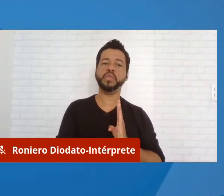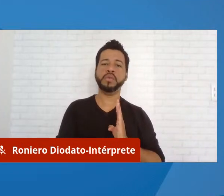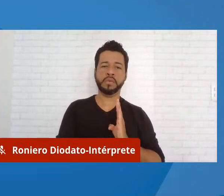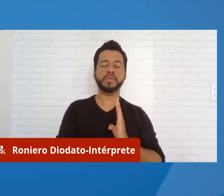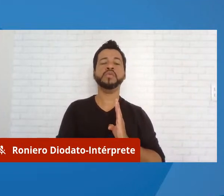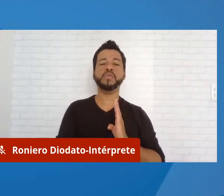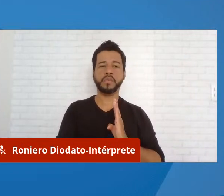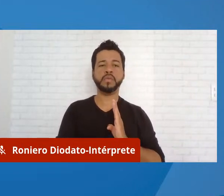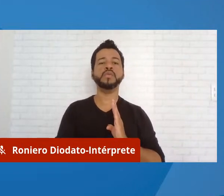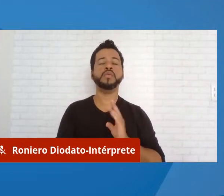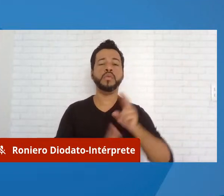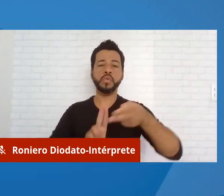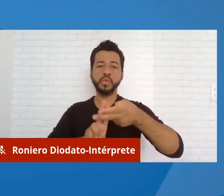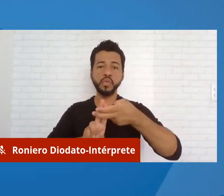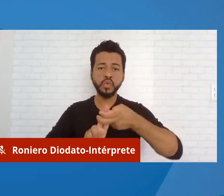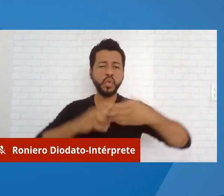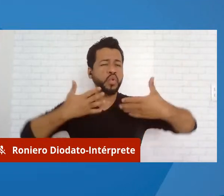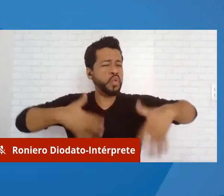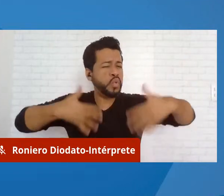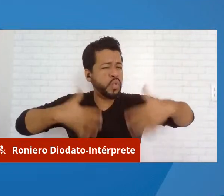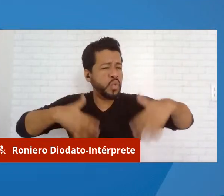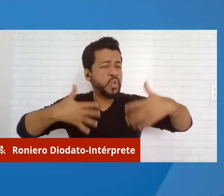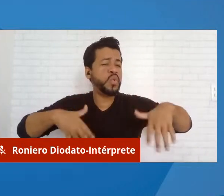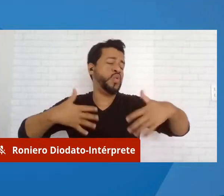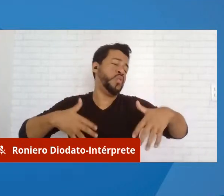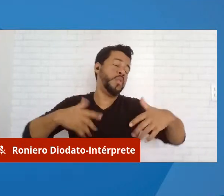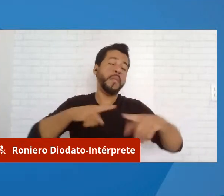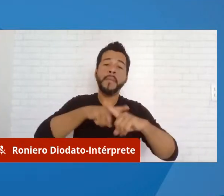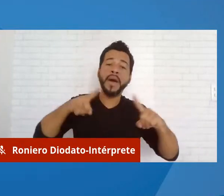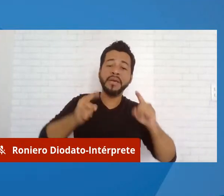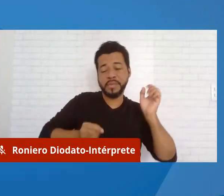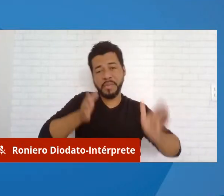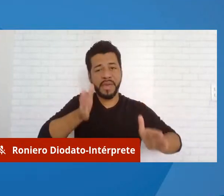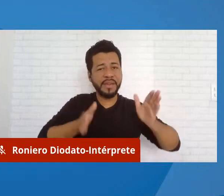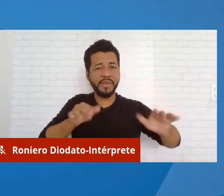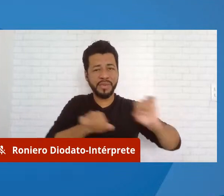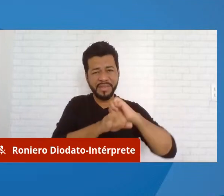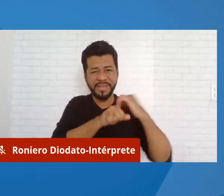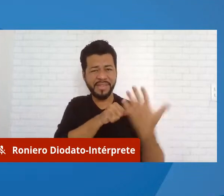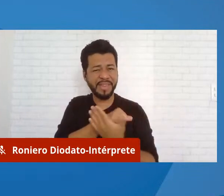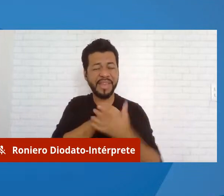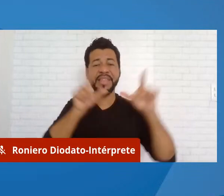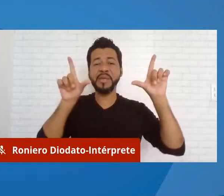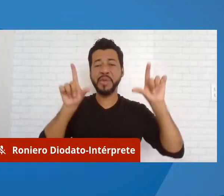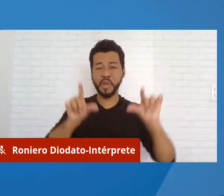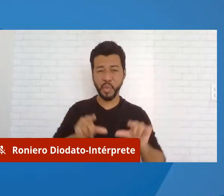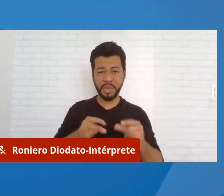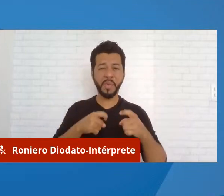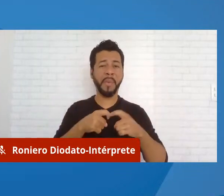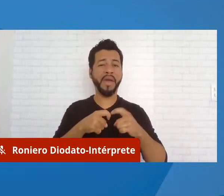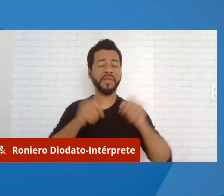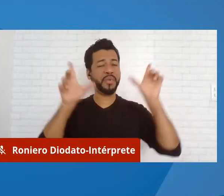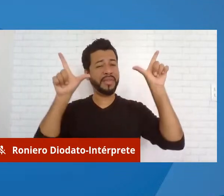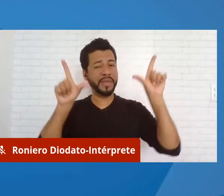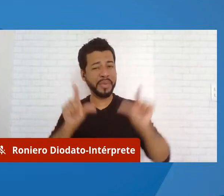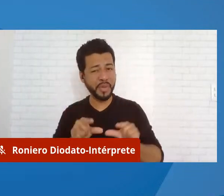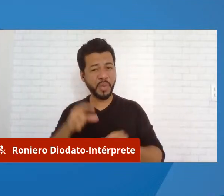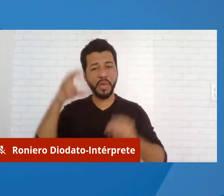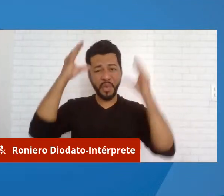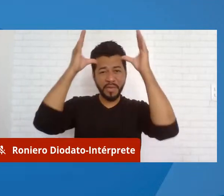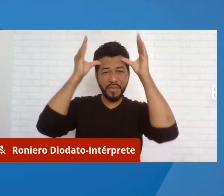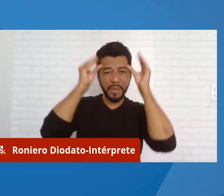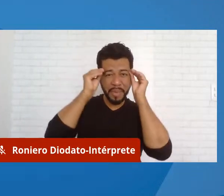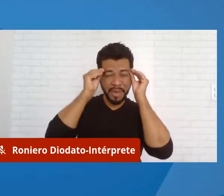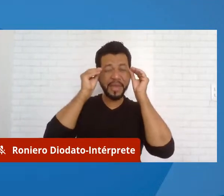diminuiu o número de camas em hospitais, diminuiu o número de enfermeiros, o número de médicos. Então, a pandemia nos pegou em situação de maior fragilidade ainda, porque de